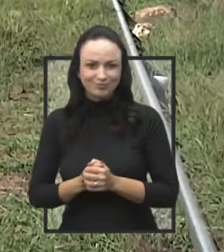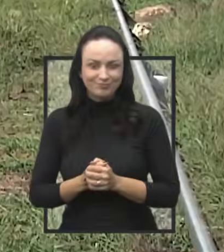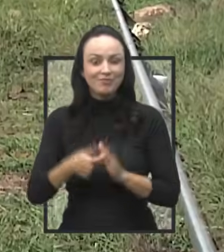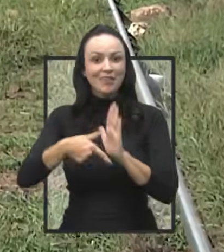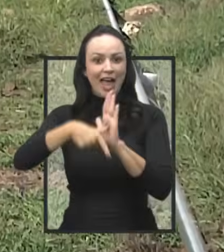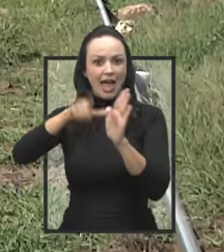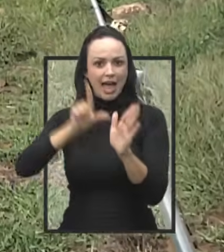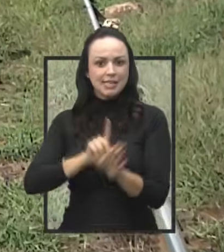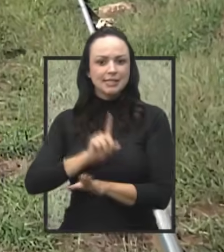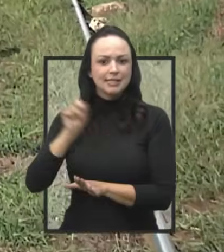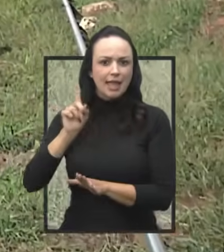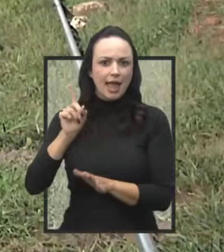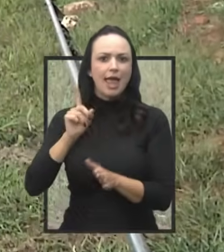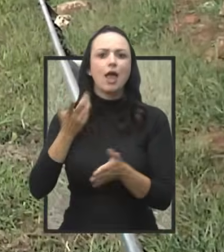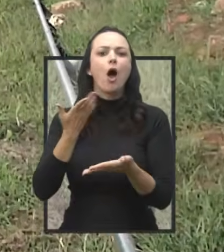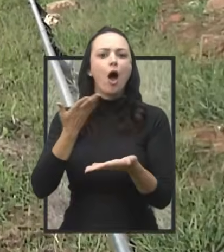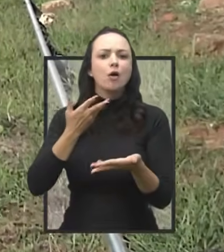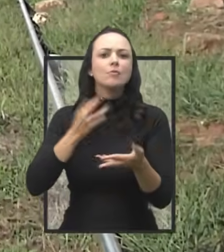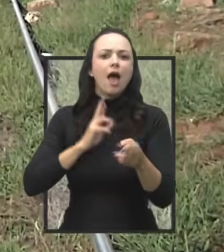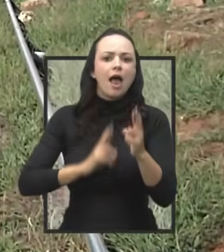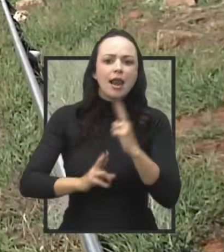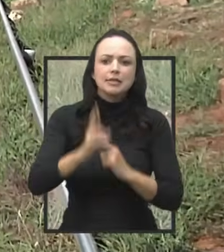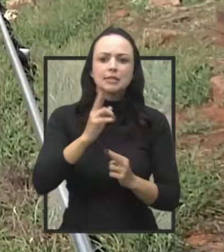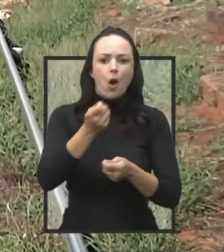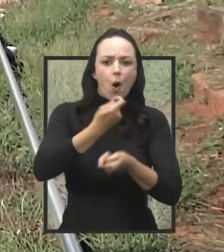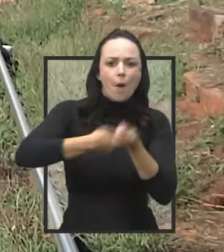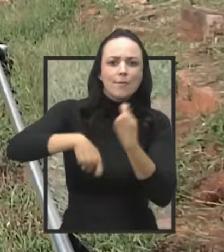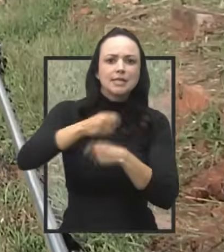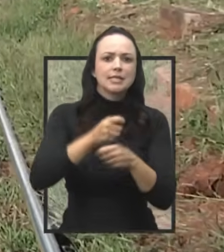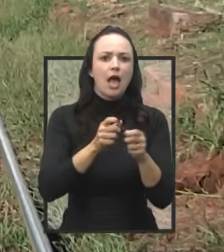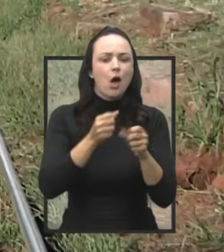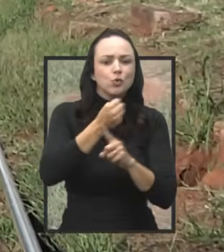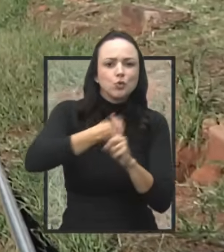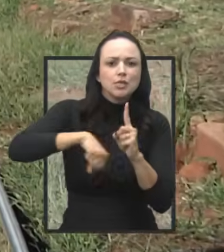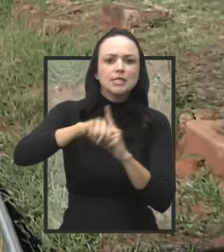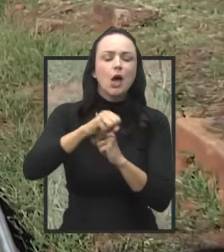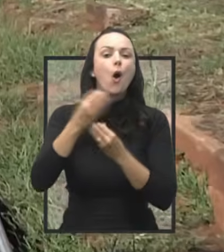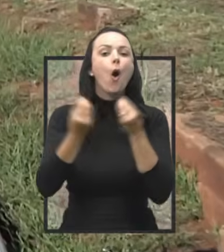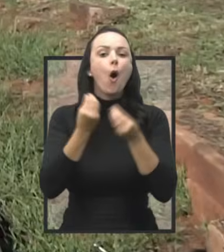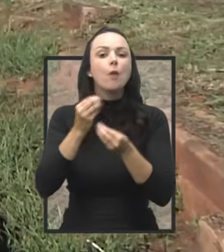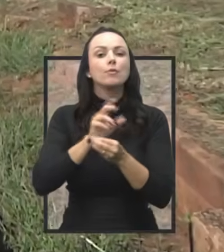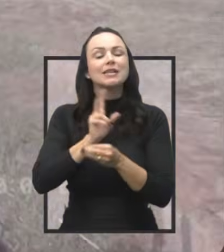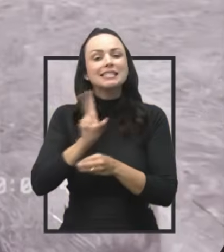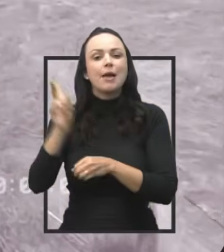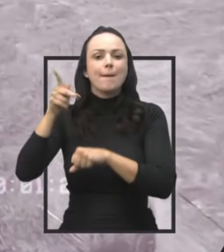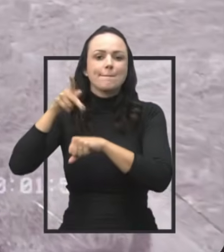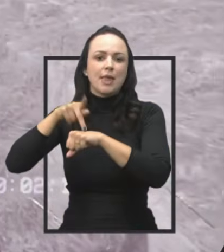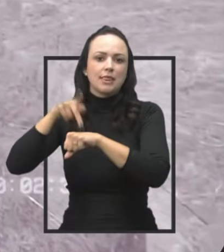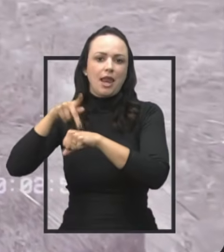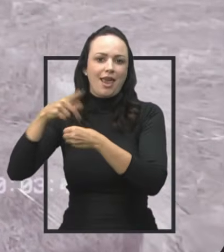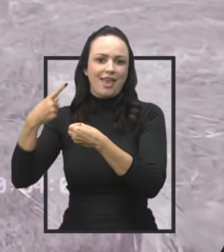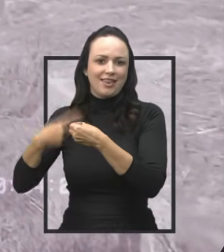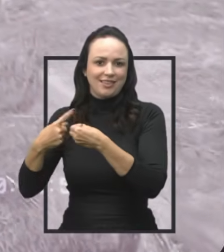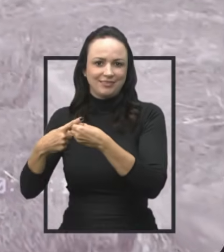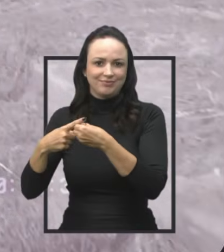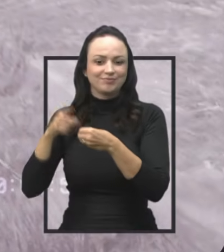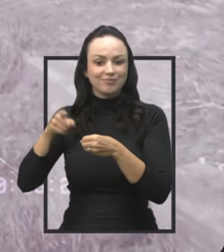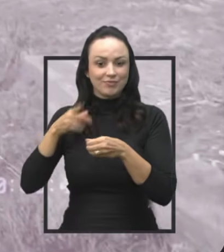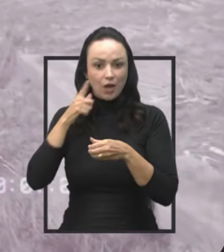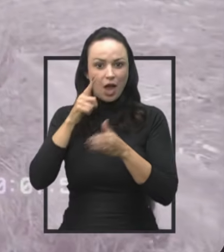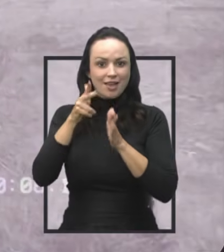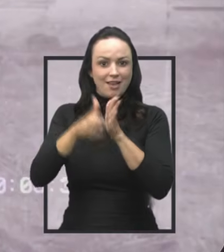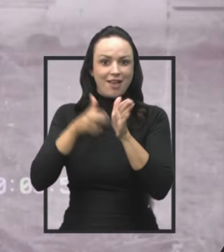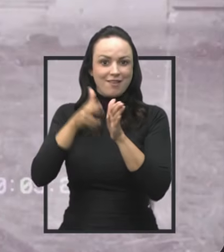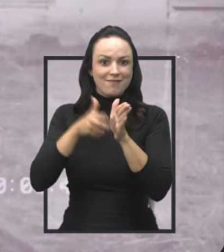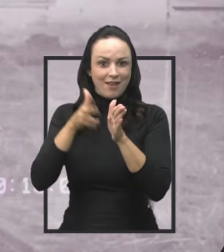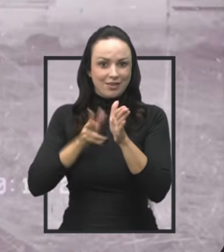dele, todas as relações comerciais e sociais de Potunduva eram com Pederneiras e passavam aqui pela estrada